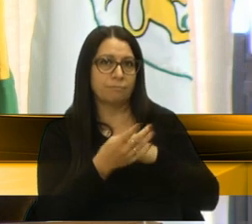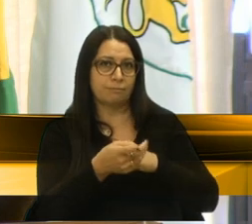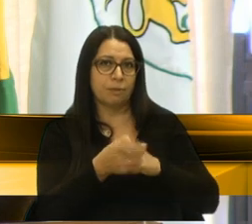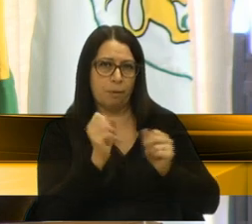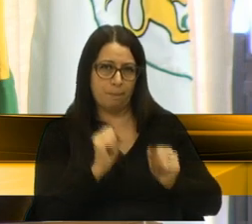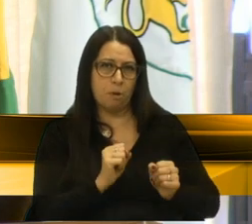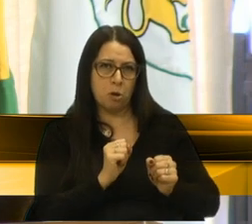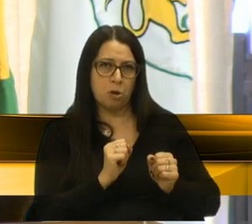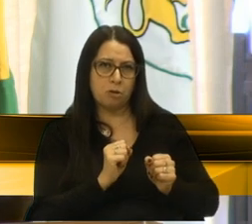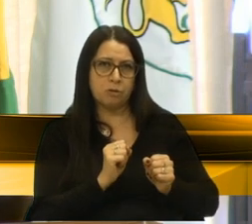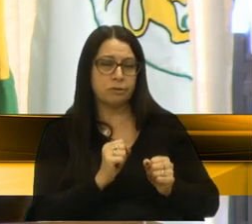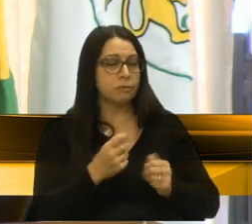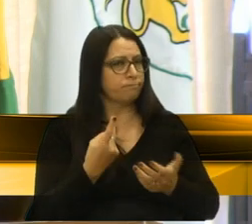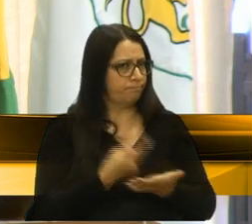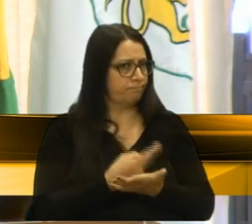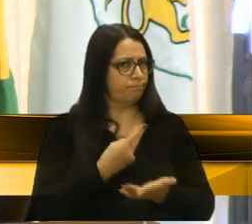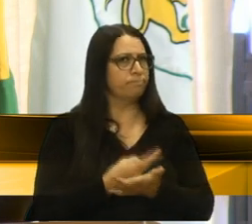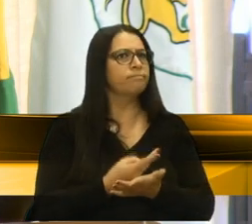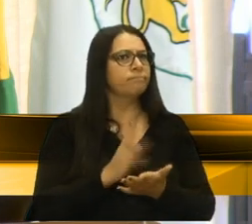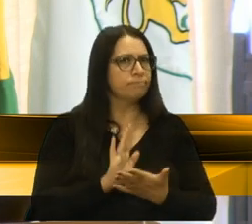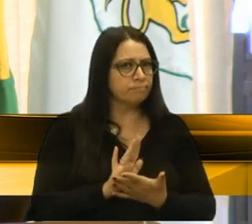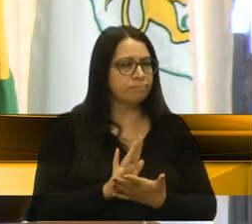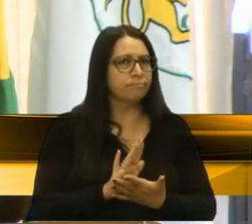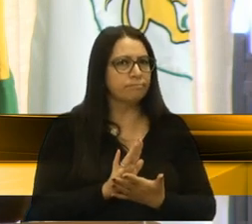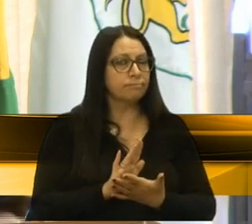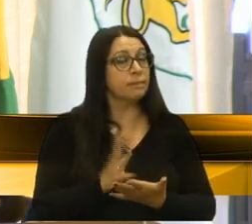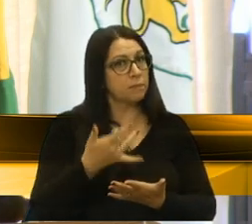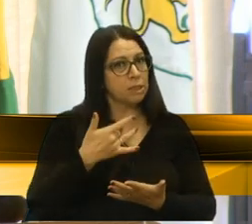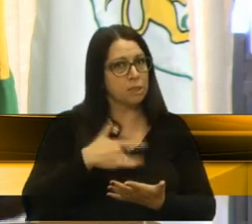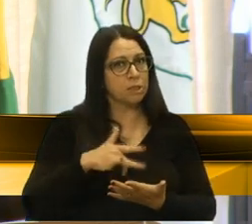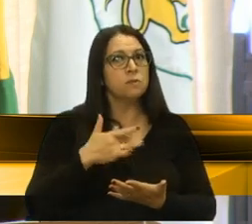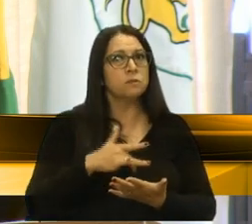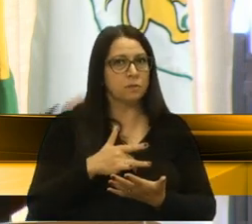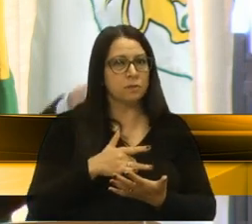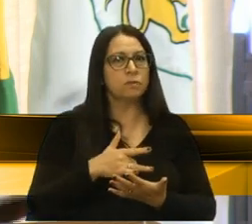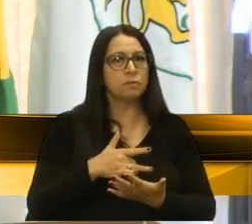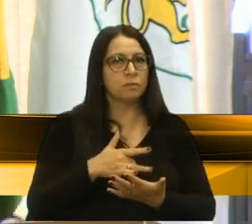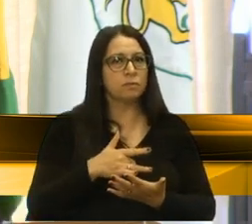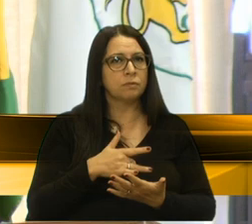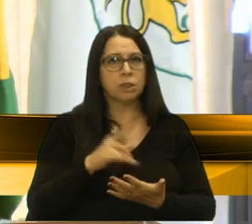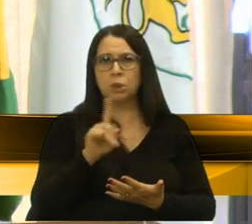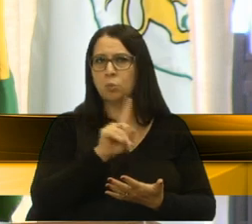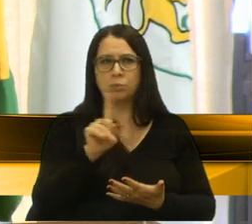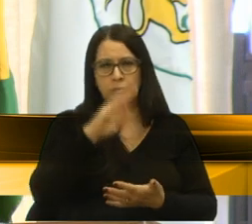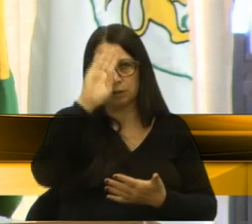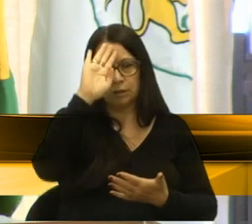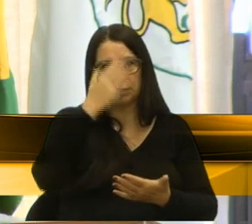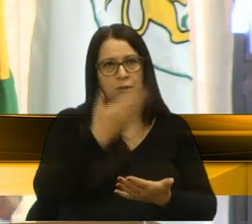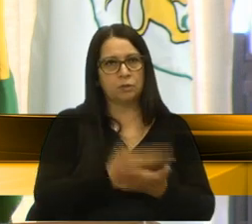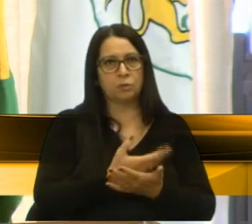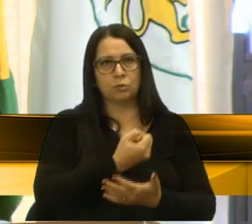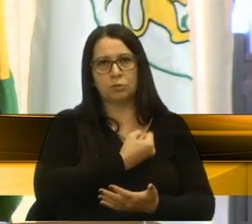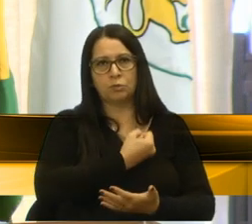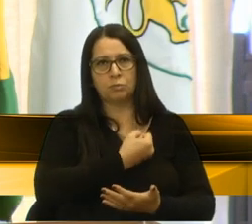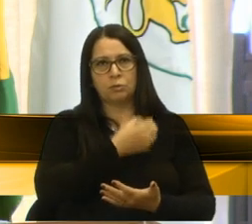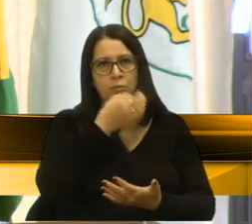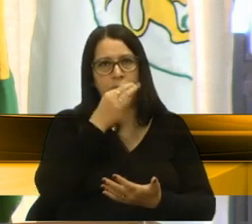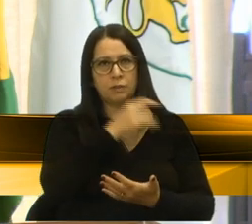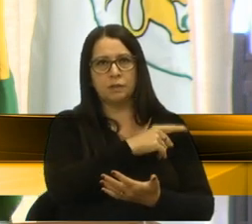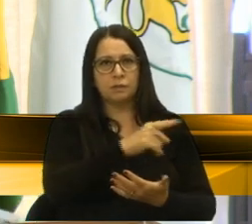posso estar muito errado, mas, infelizmente, eu não acredito nesses números de Caxias do Sul.